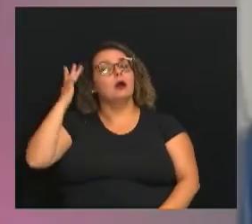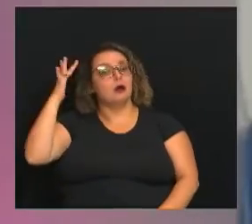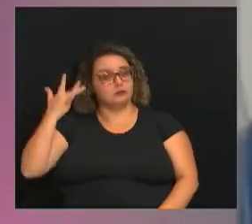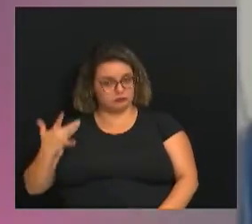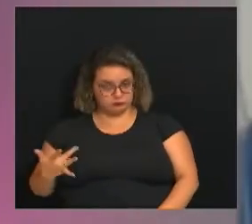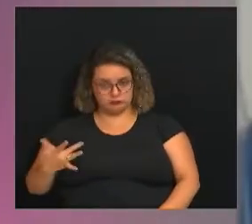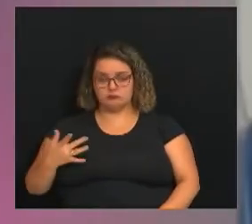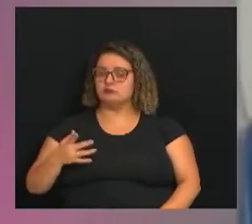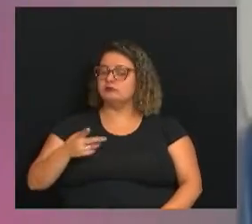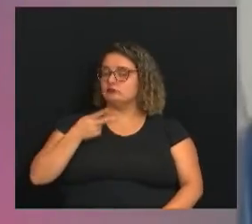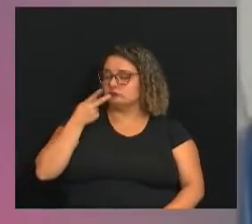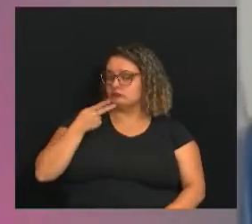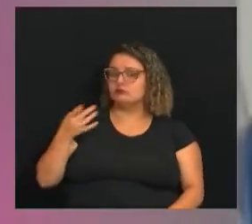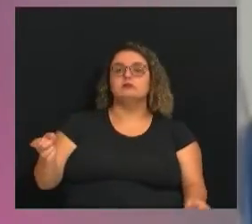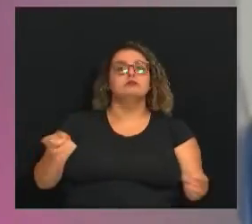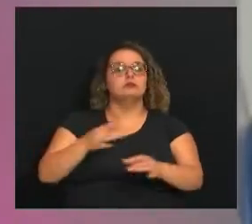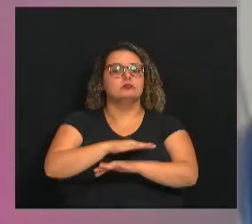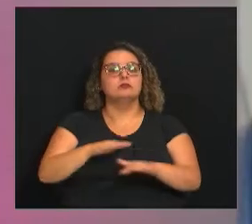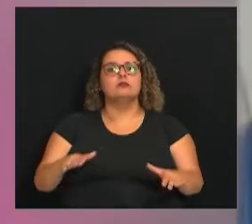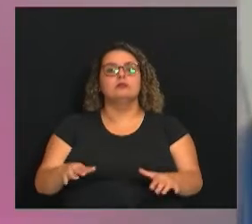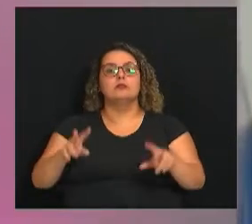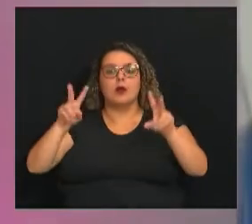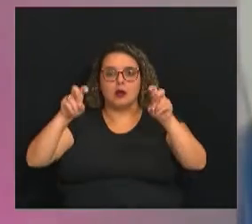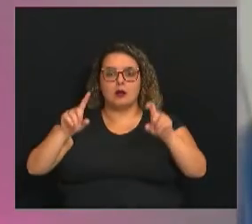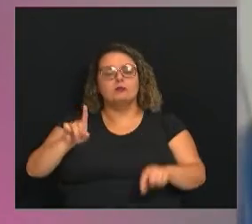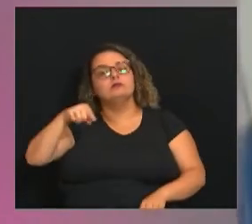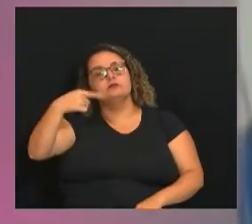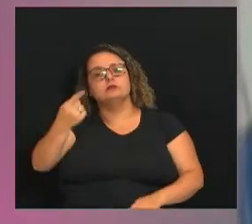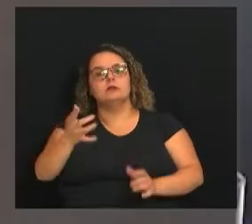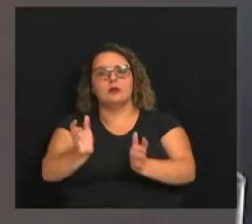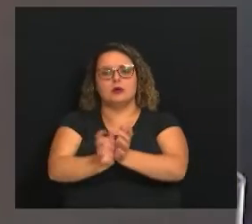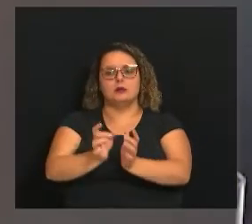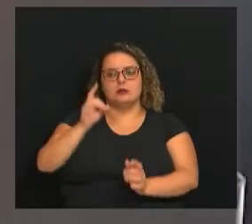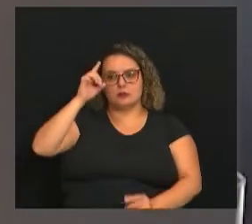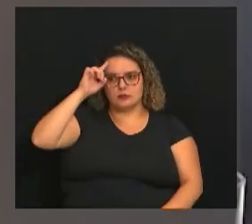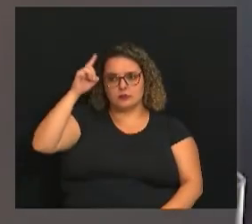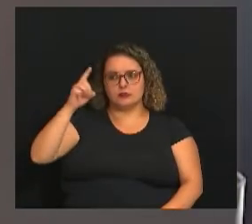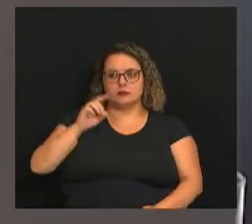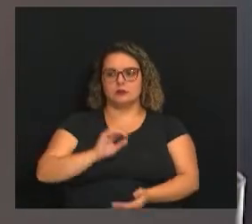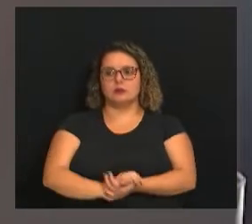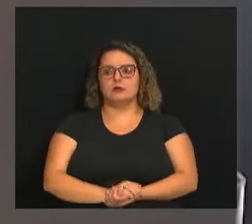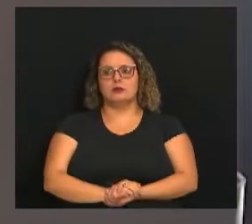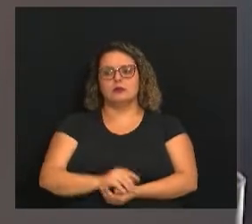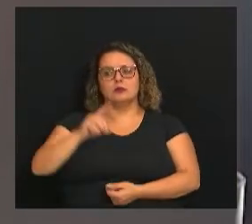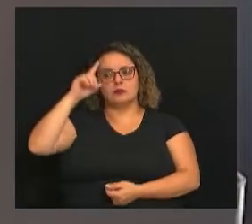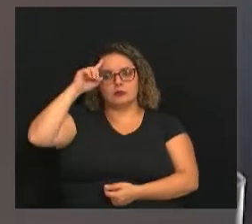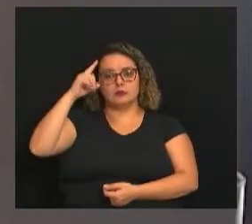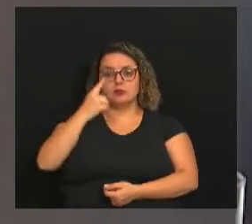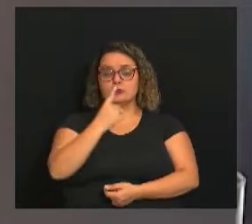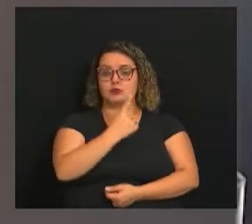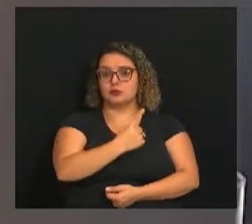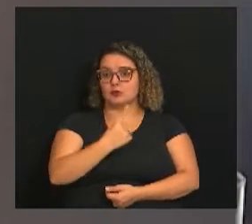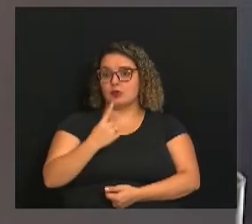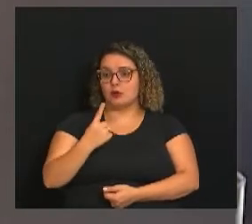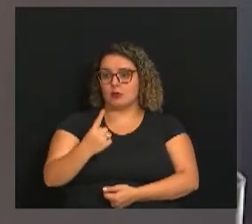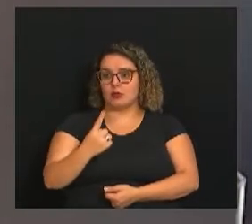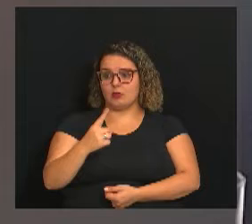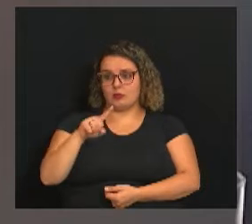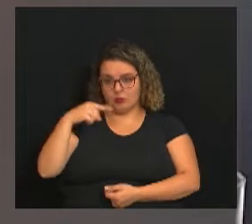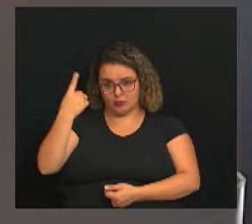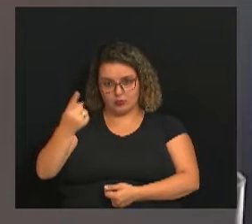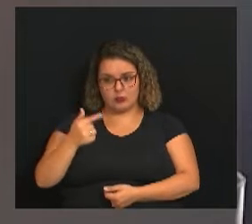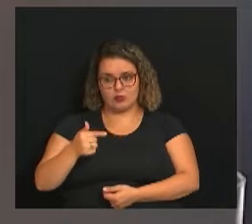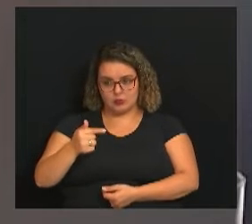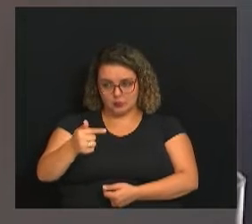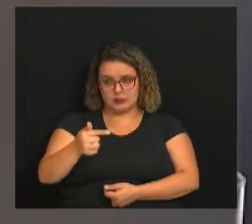já comentando a data e tema da próxima reunião da comissão. Mas no dia 11, né, na próxima semana,